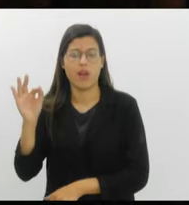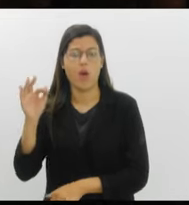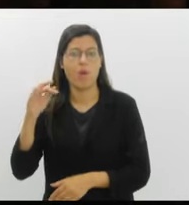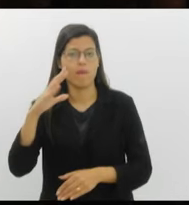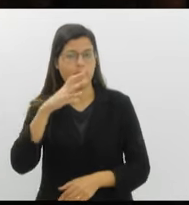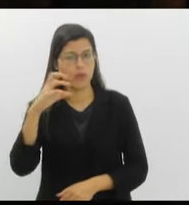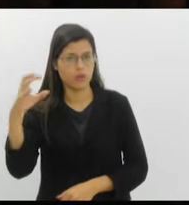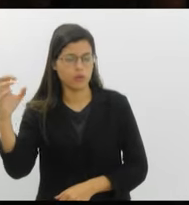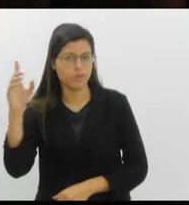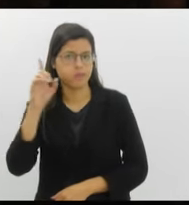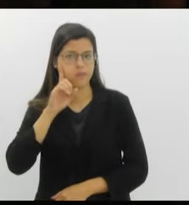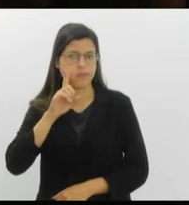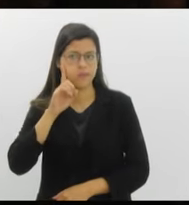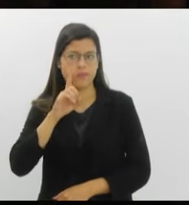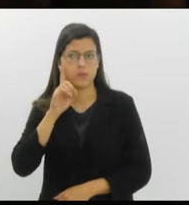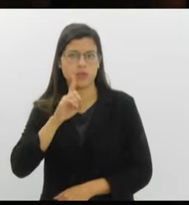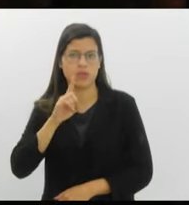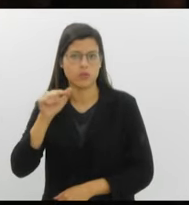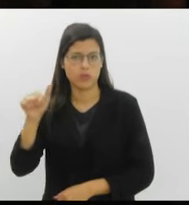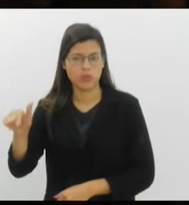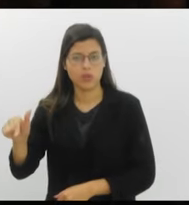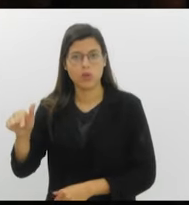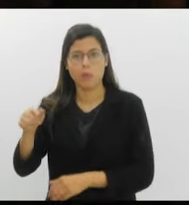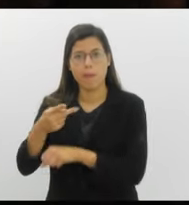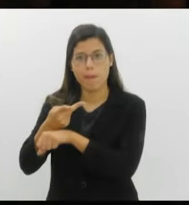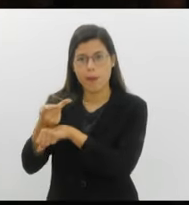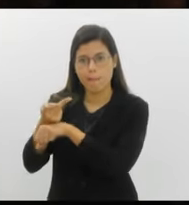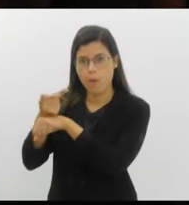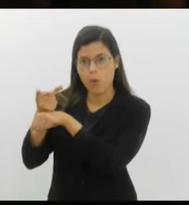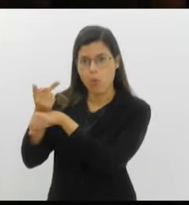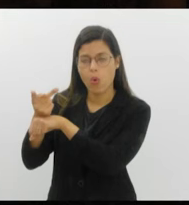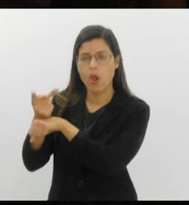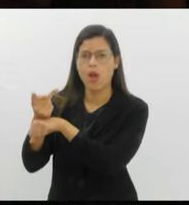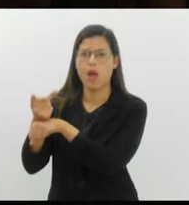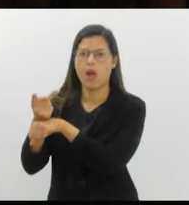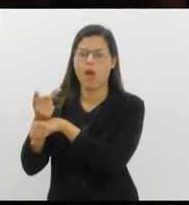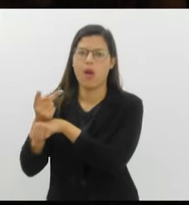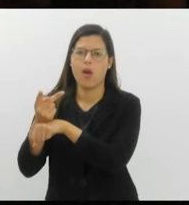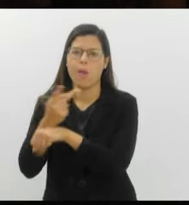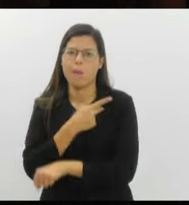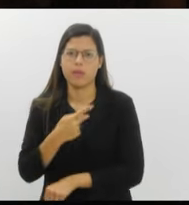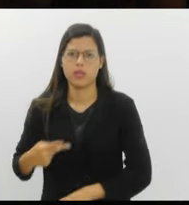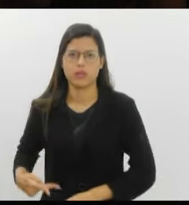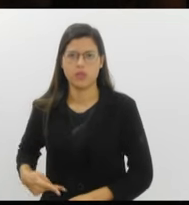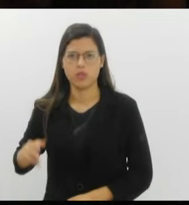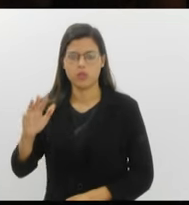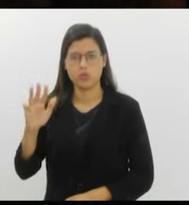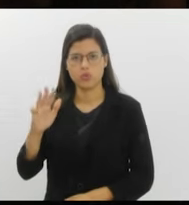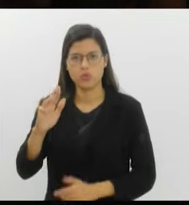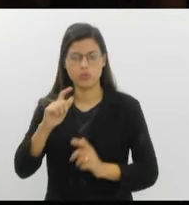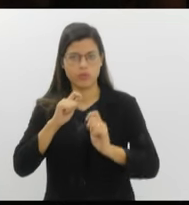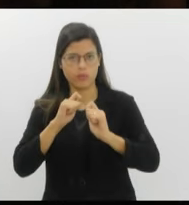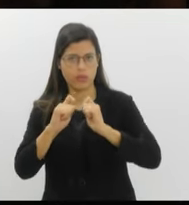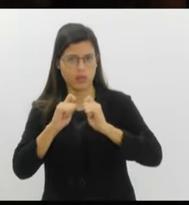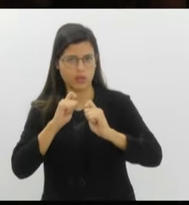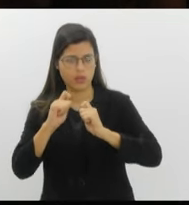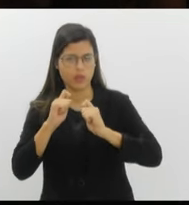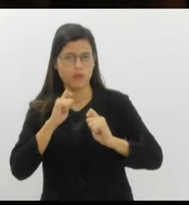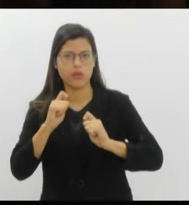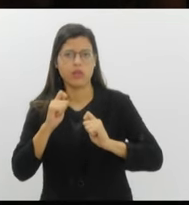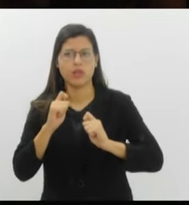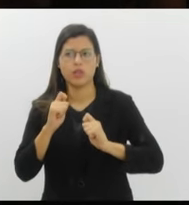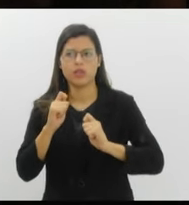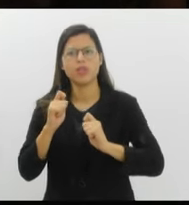para caçar o então presidente Lula. E numa entrevista, ele barbarizou, ofendeu